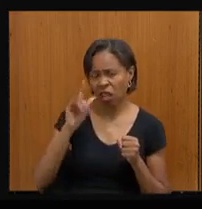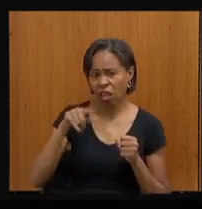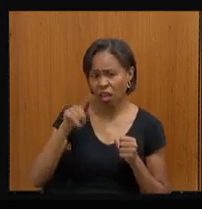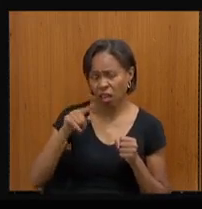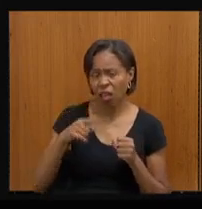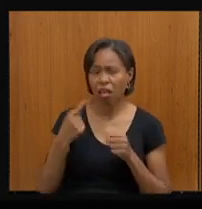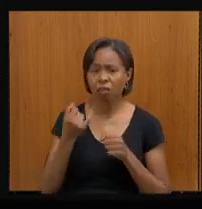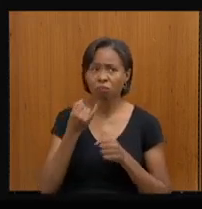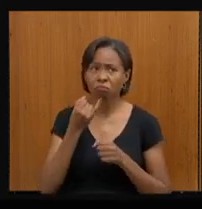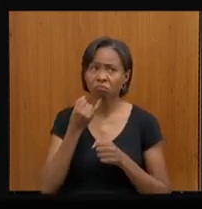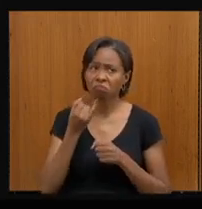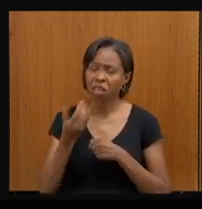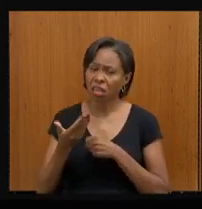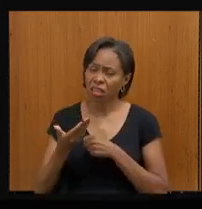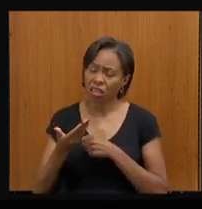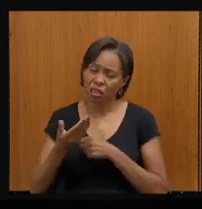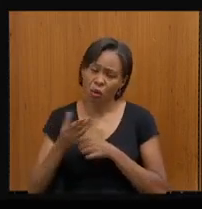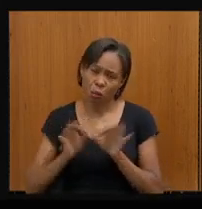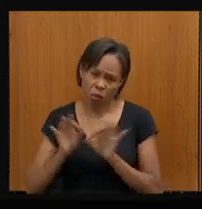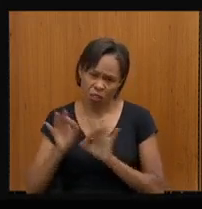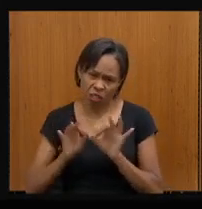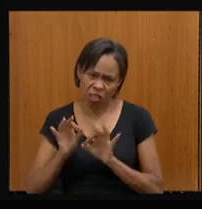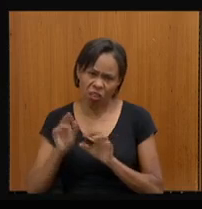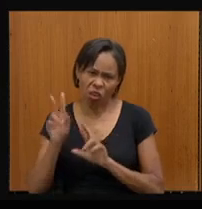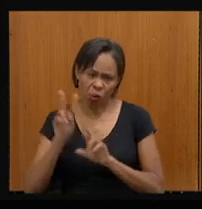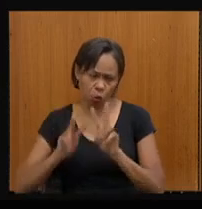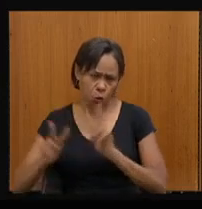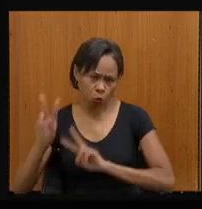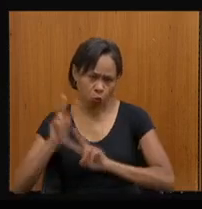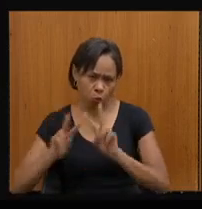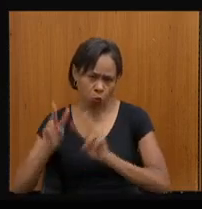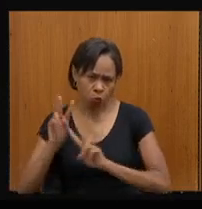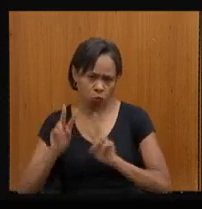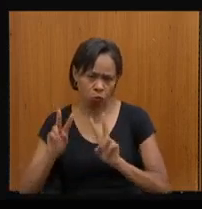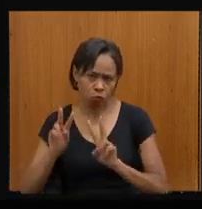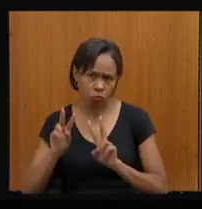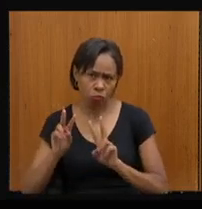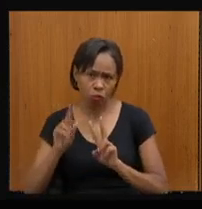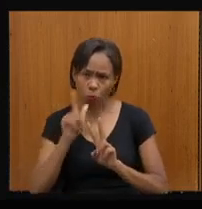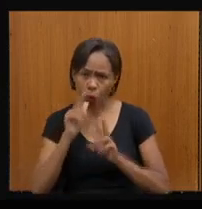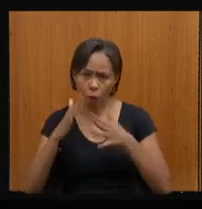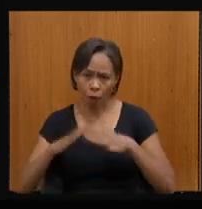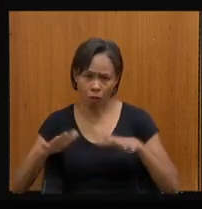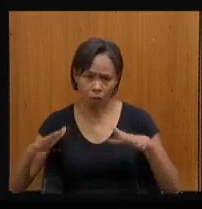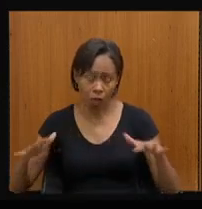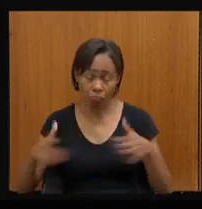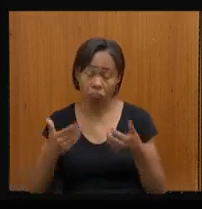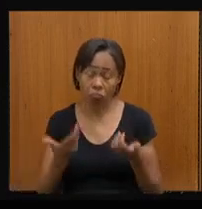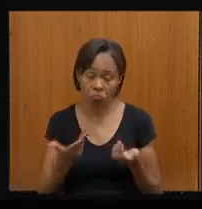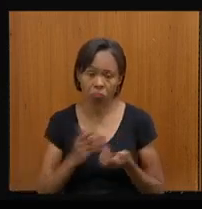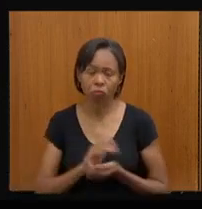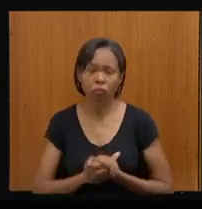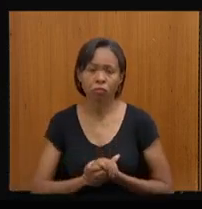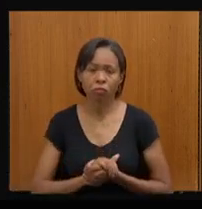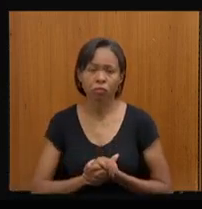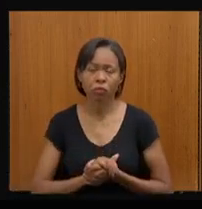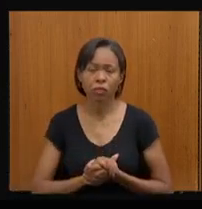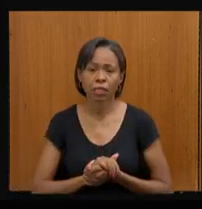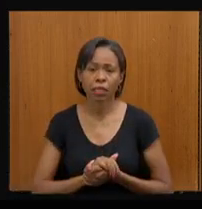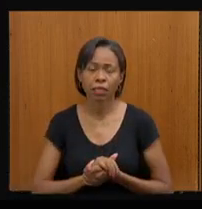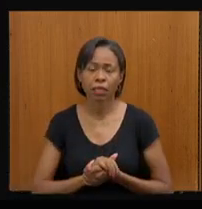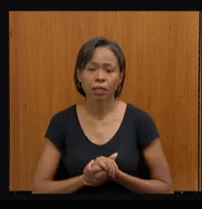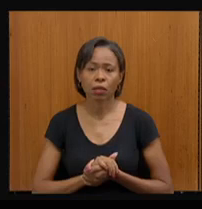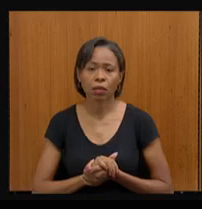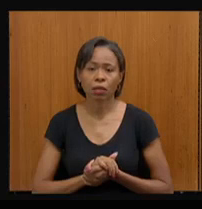é o óleo o choro e designados de projeto é o dragão do mar e com investimento